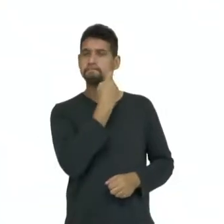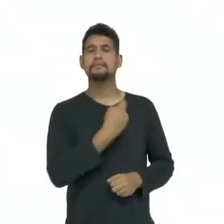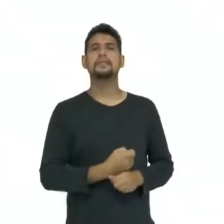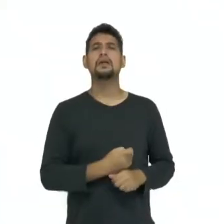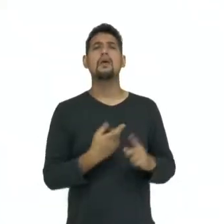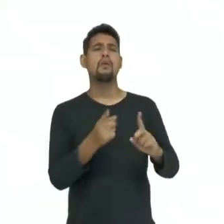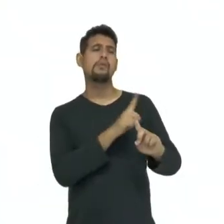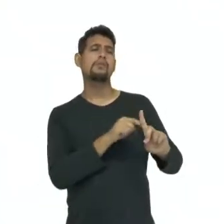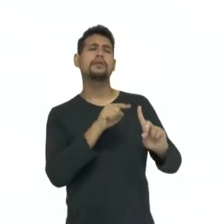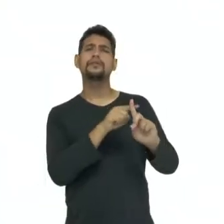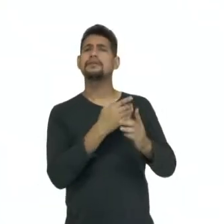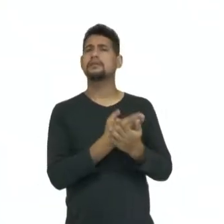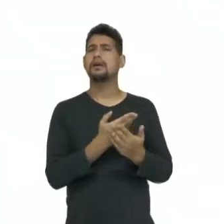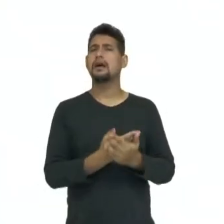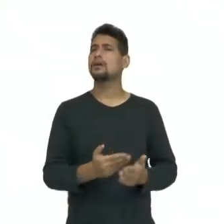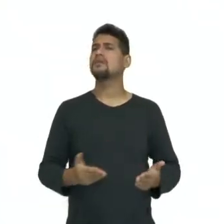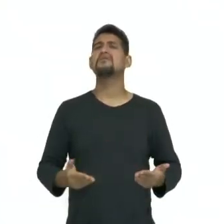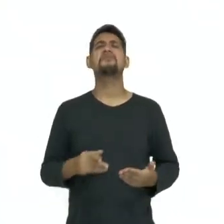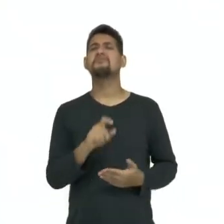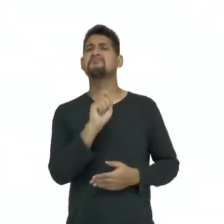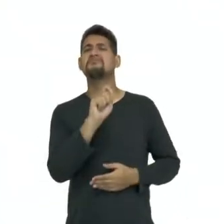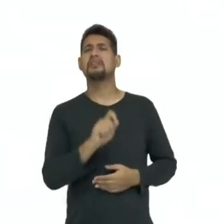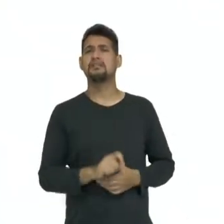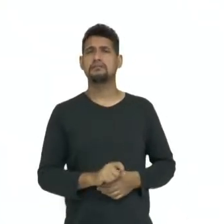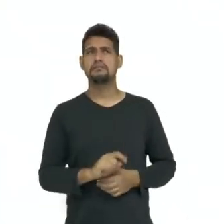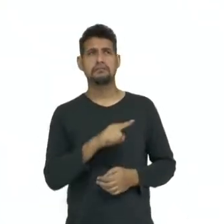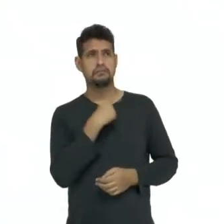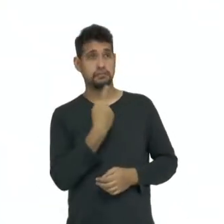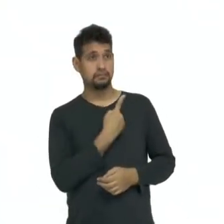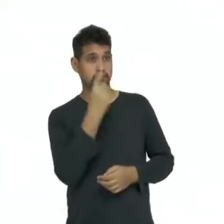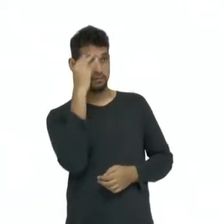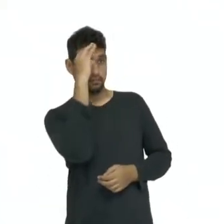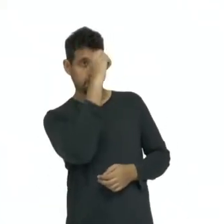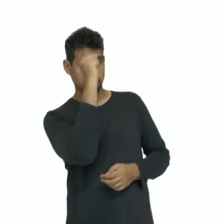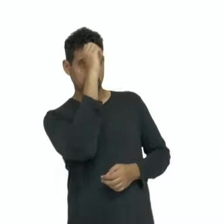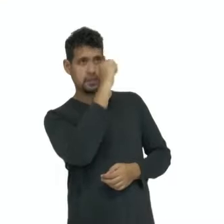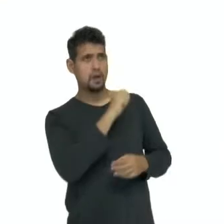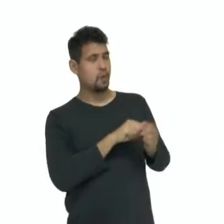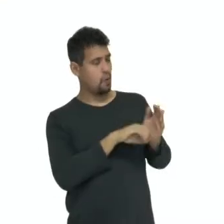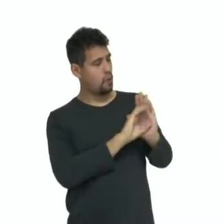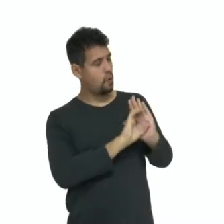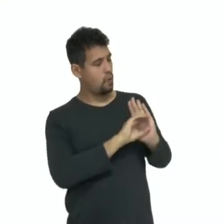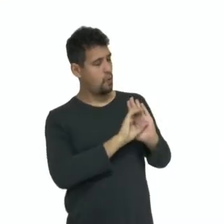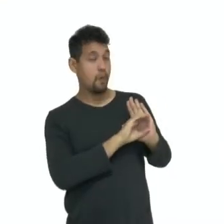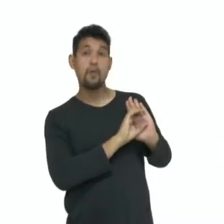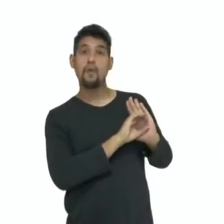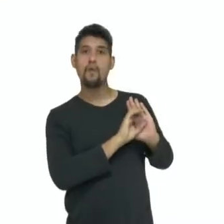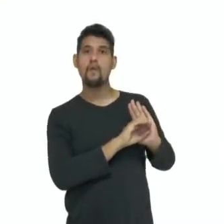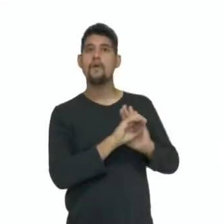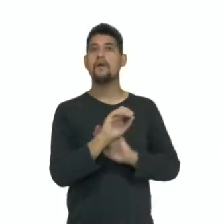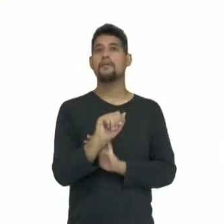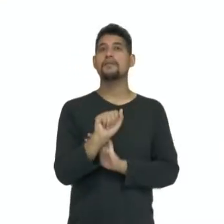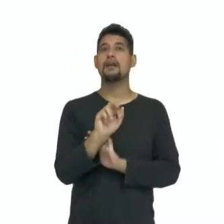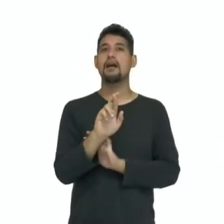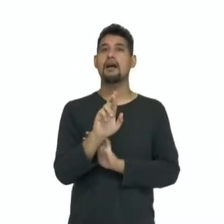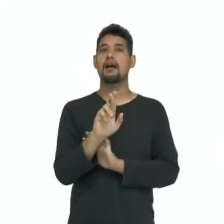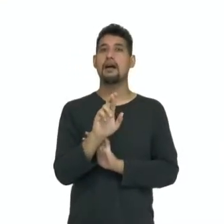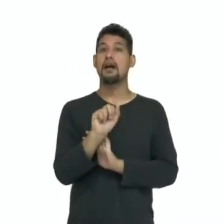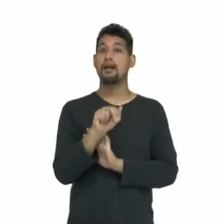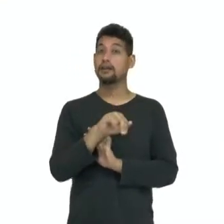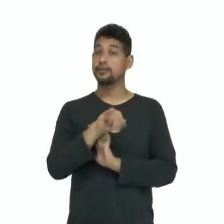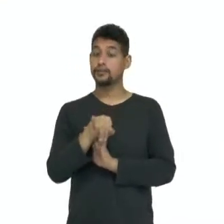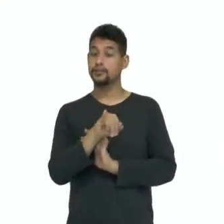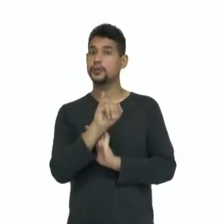os objetivos da aula de hoje? Então nós vamos aplicar o conceito de arranjo simples